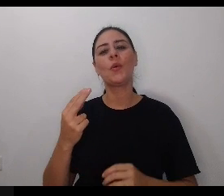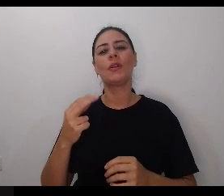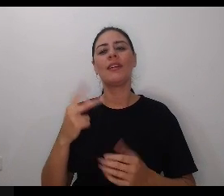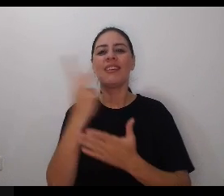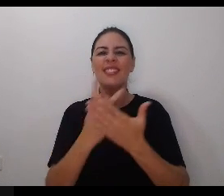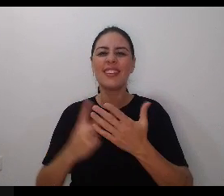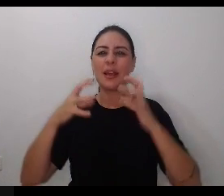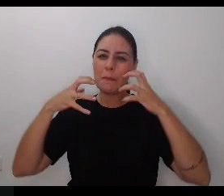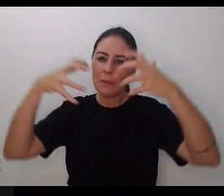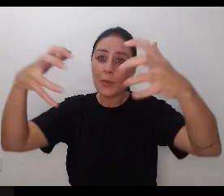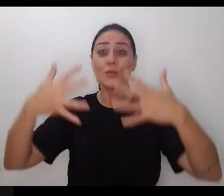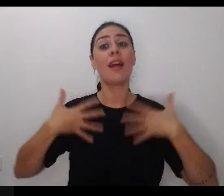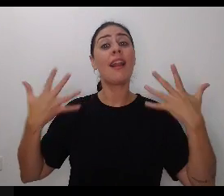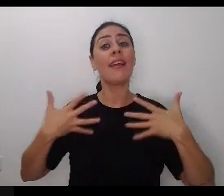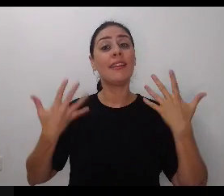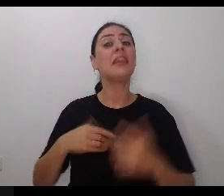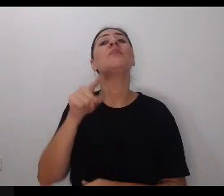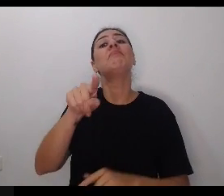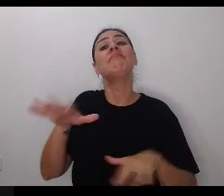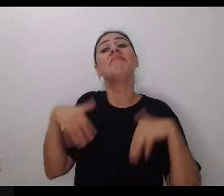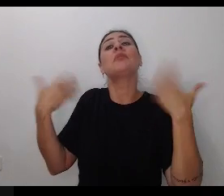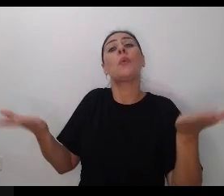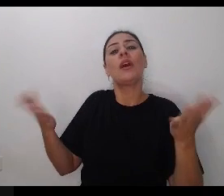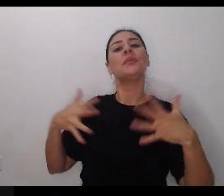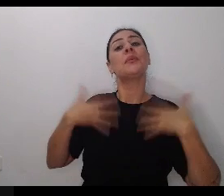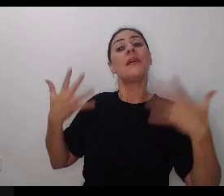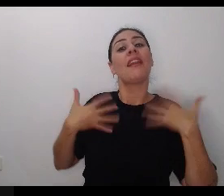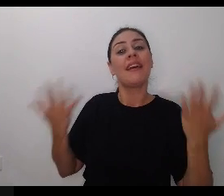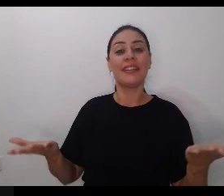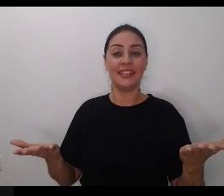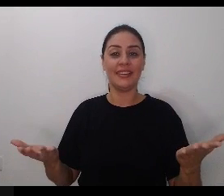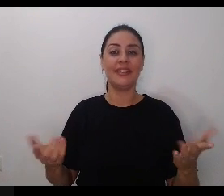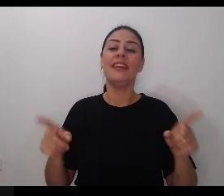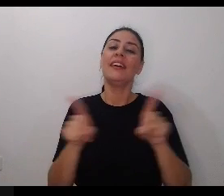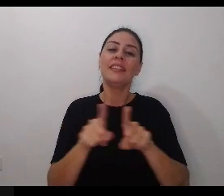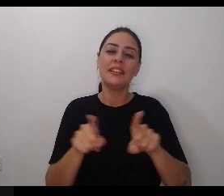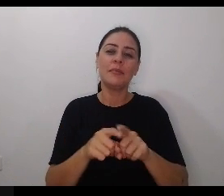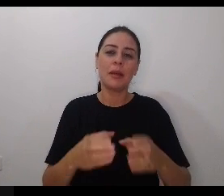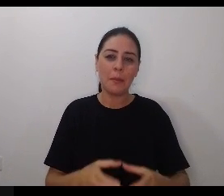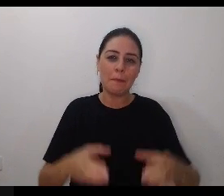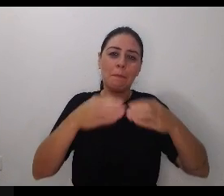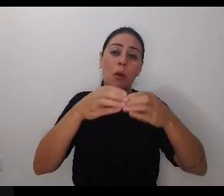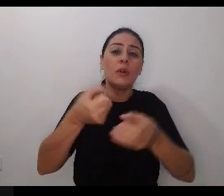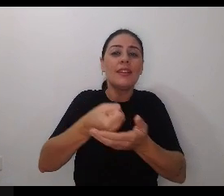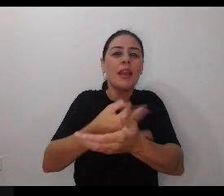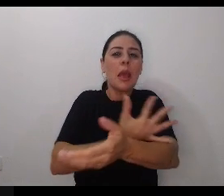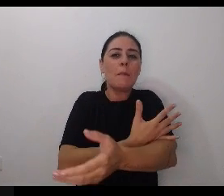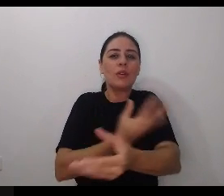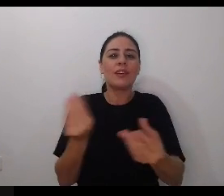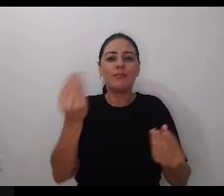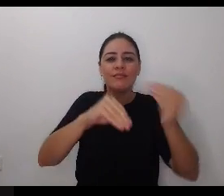desenhar lá no Monstrinho da Alegria, uma situação em que ela se sente alegre, preencher o potinho